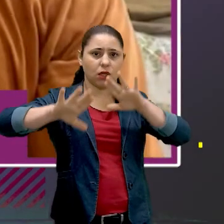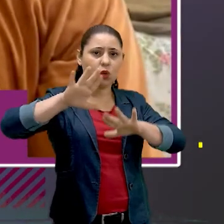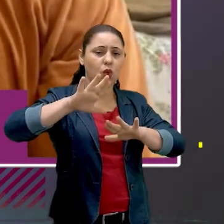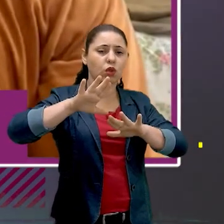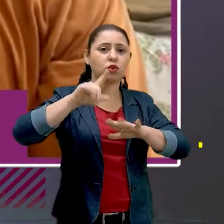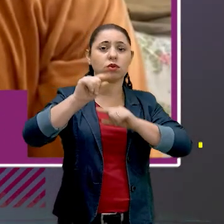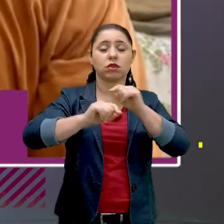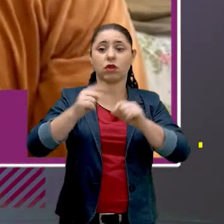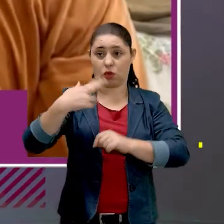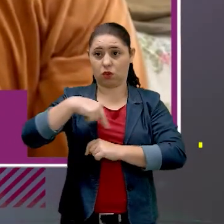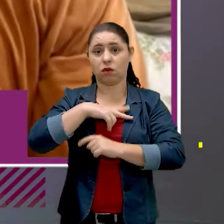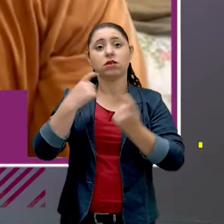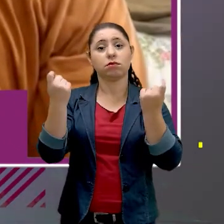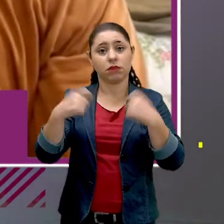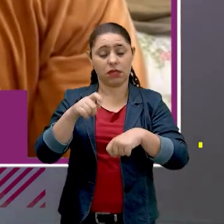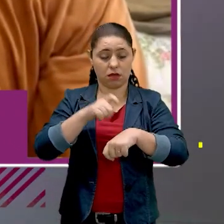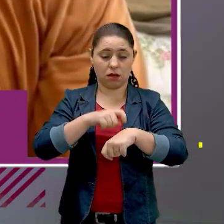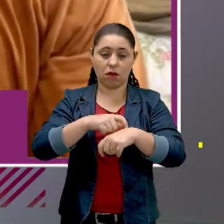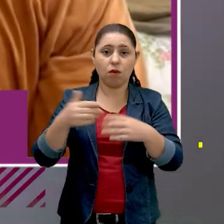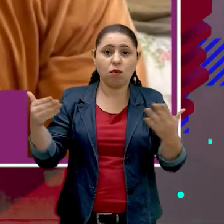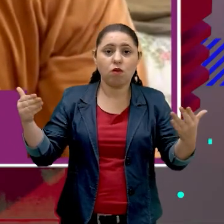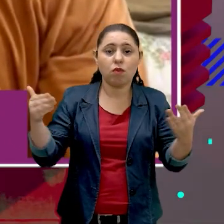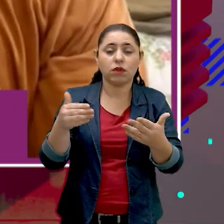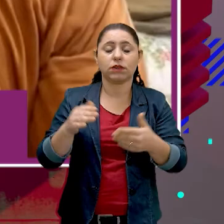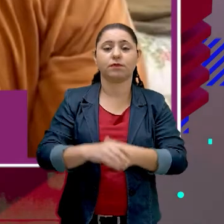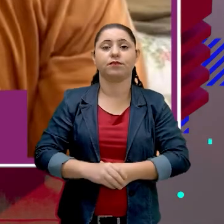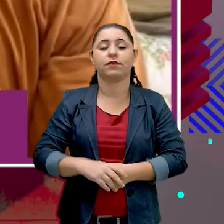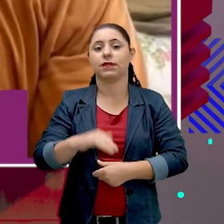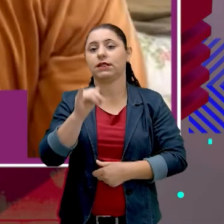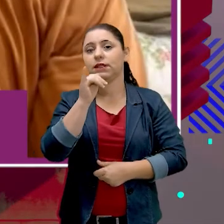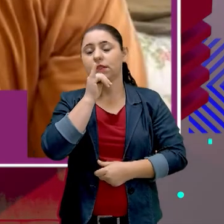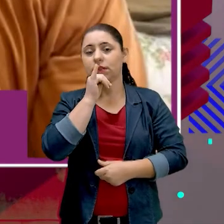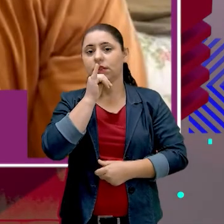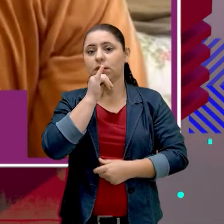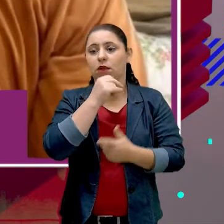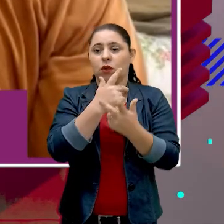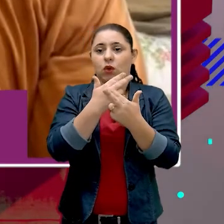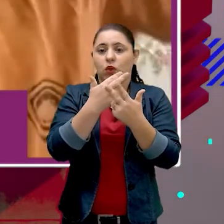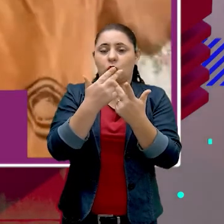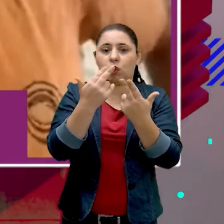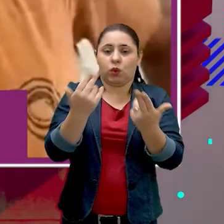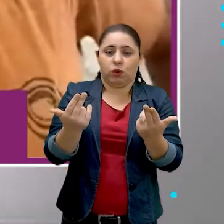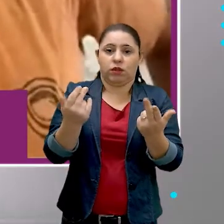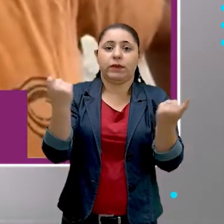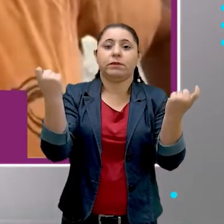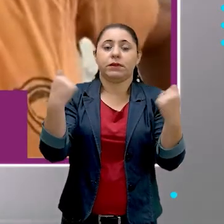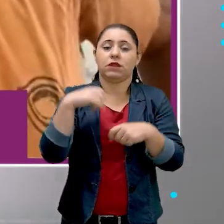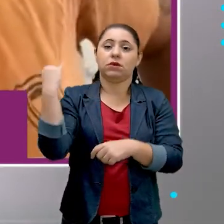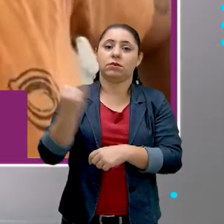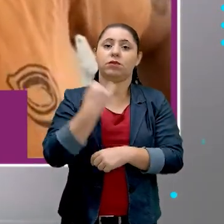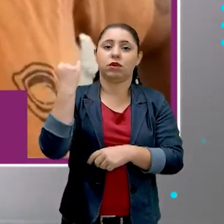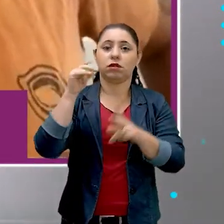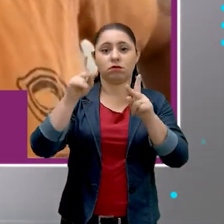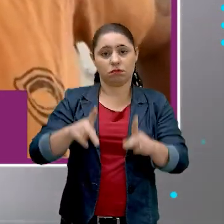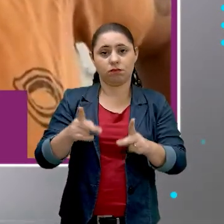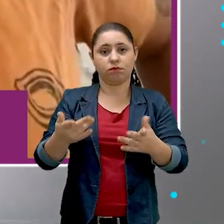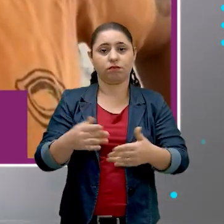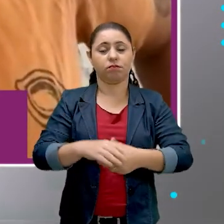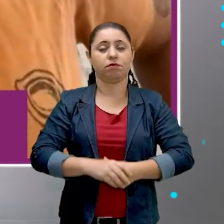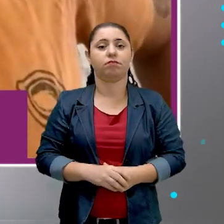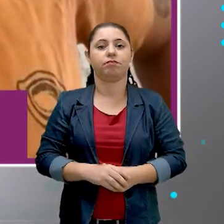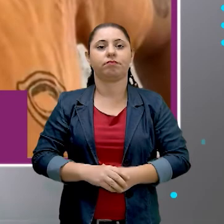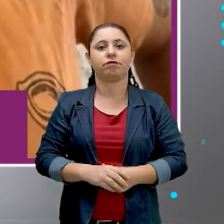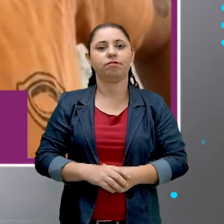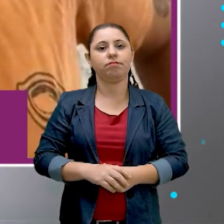que diz respeito às nossas necessidades imediatas, né? De, digamos assim, de suprir demandas importantes